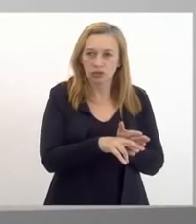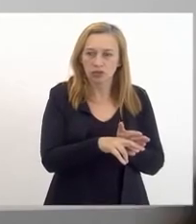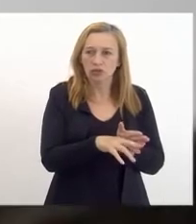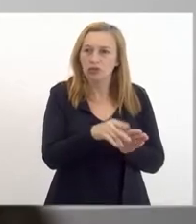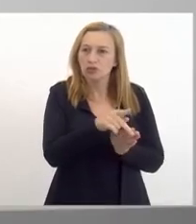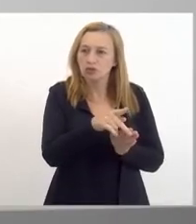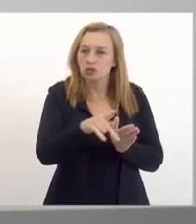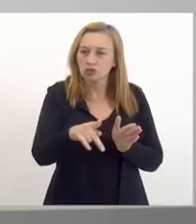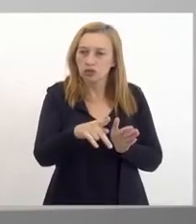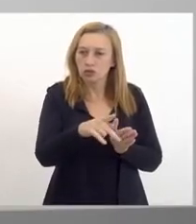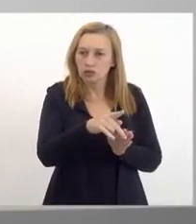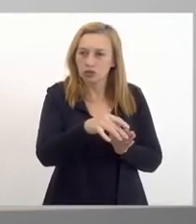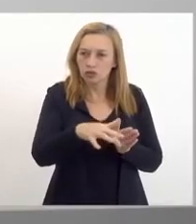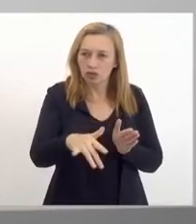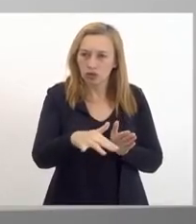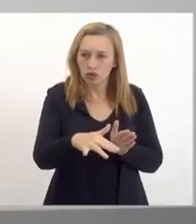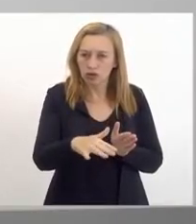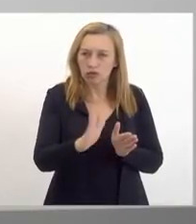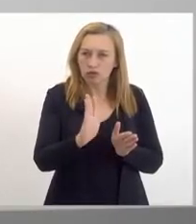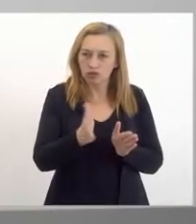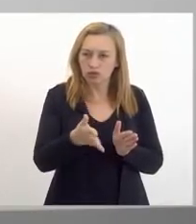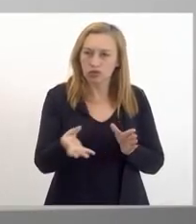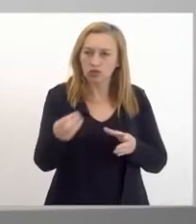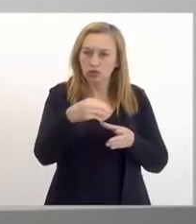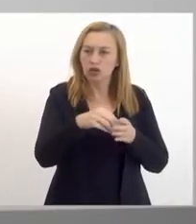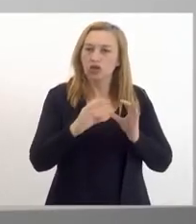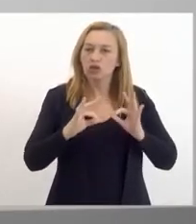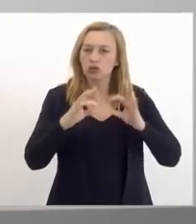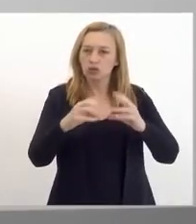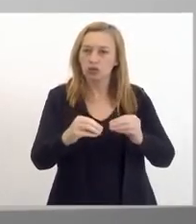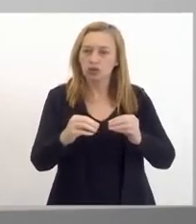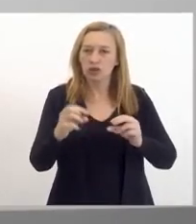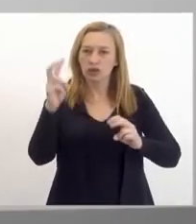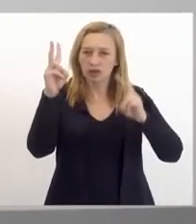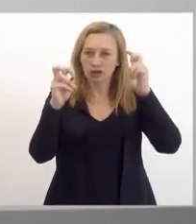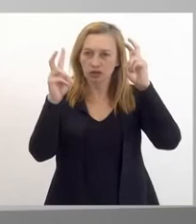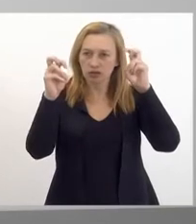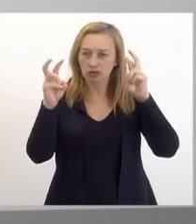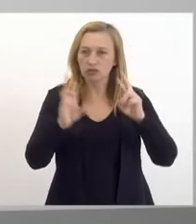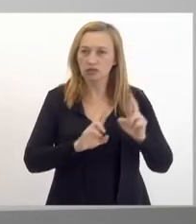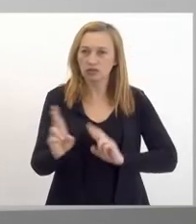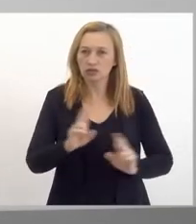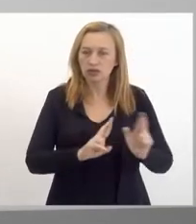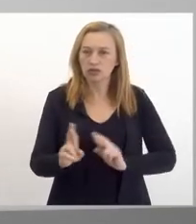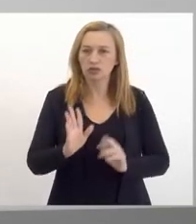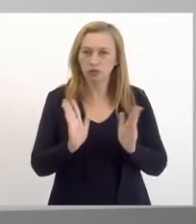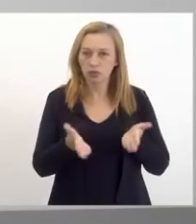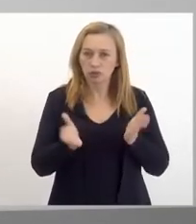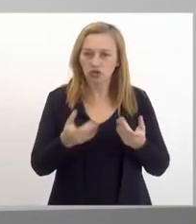protocolo antecede ao projeto que estamos debatendo hoje, da deputada Franciane Mota